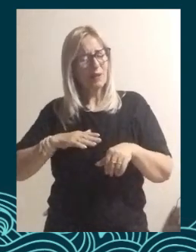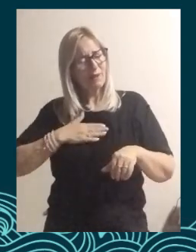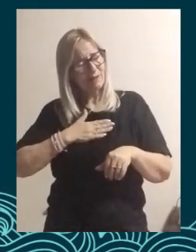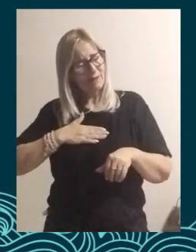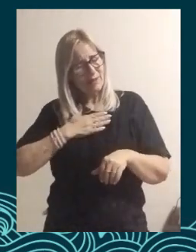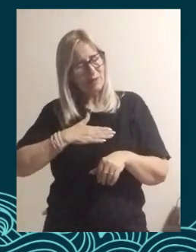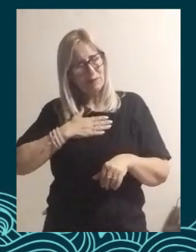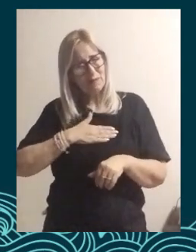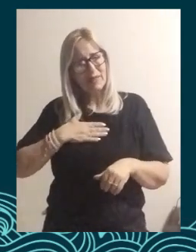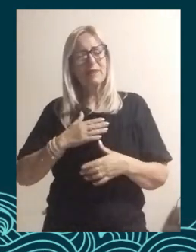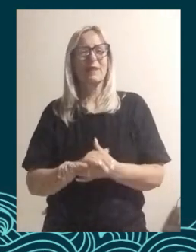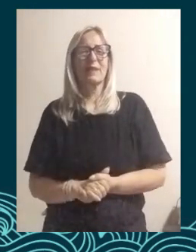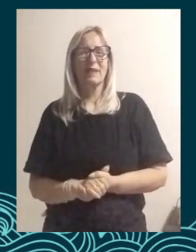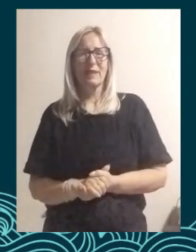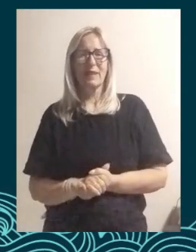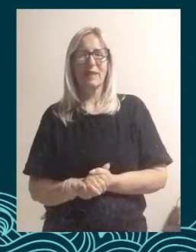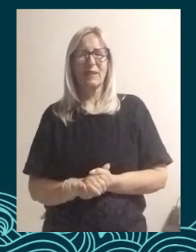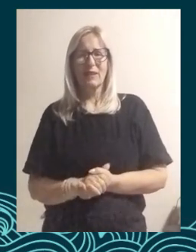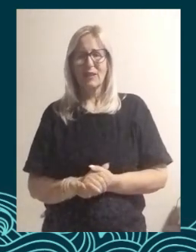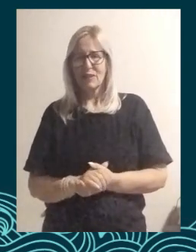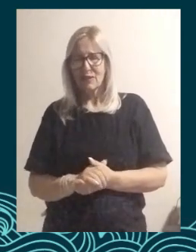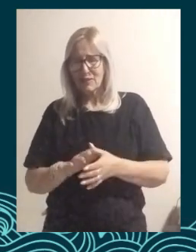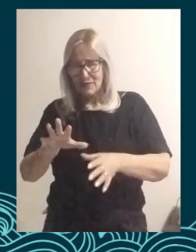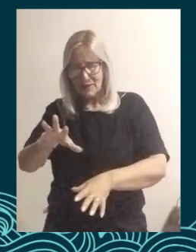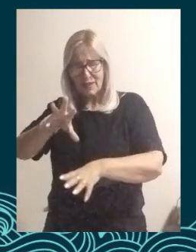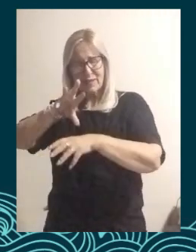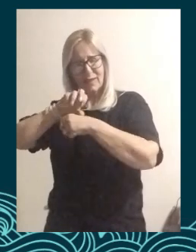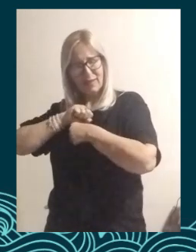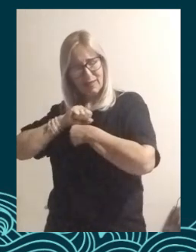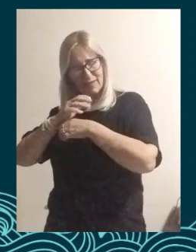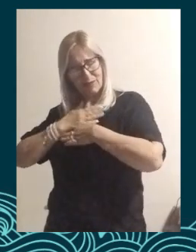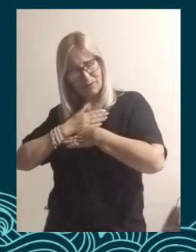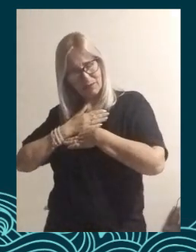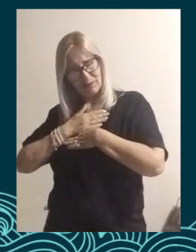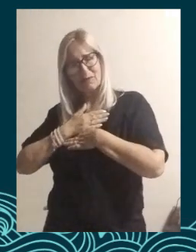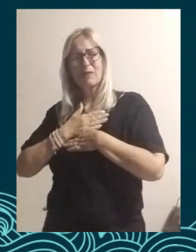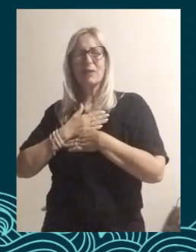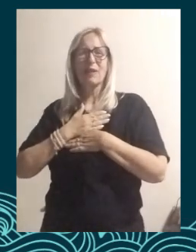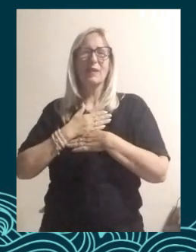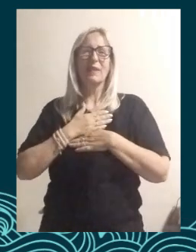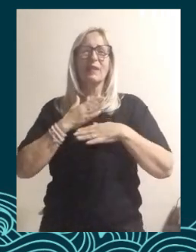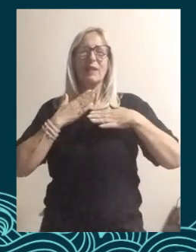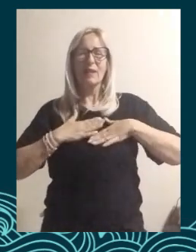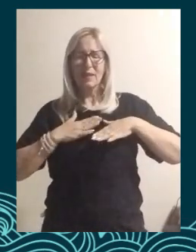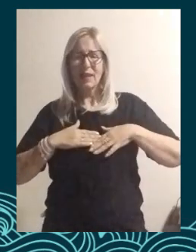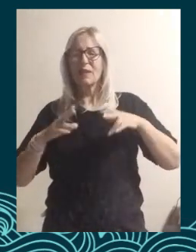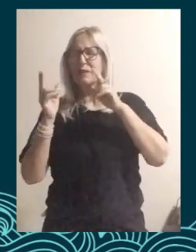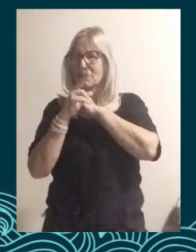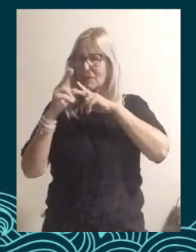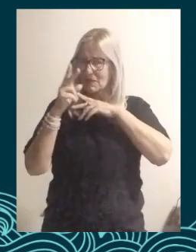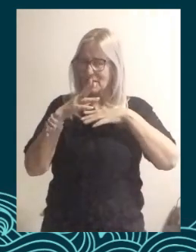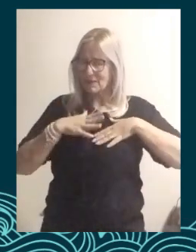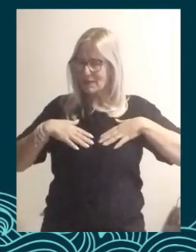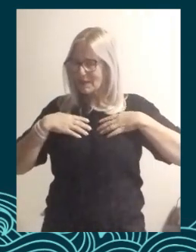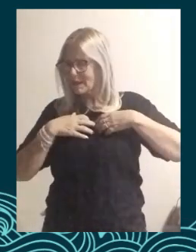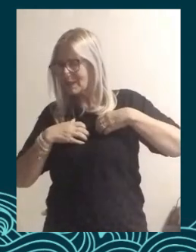de ter momentos de prazer, de ter momentos de conexão, de aceitação com as tempestades,